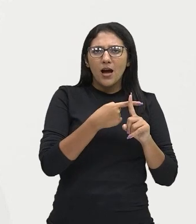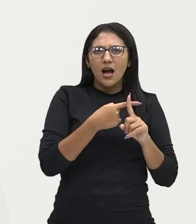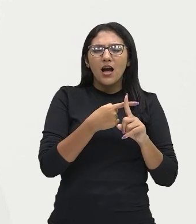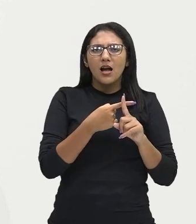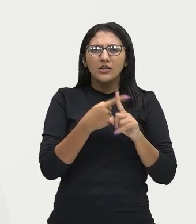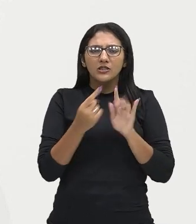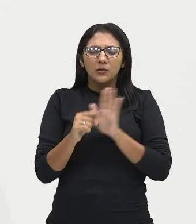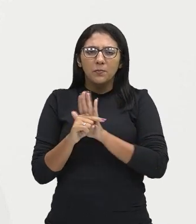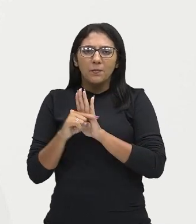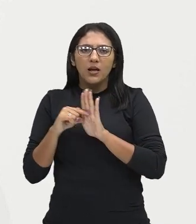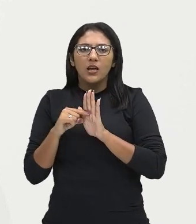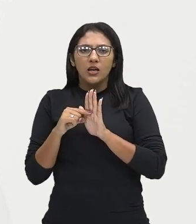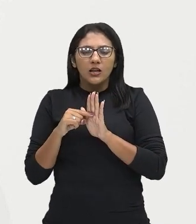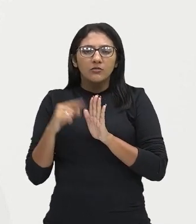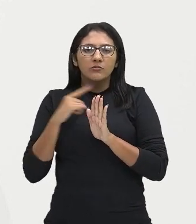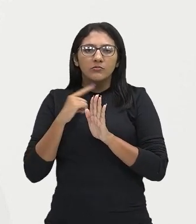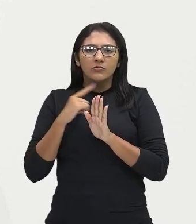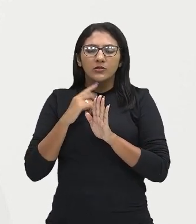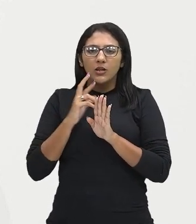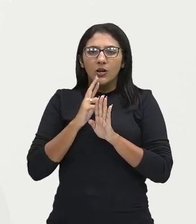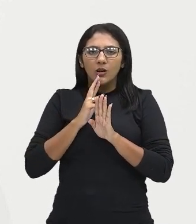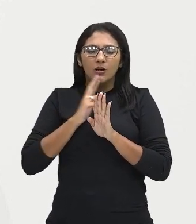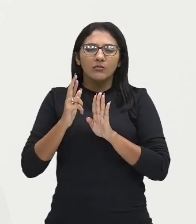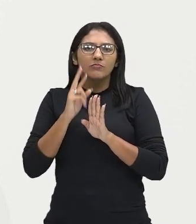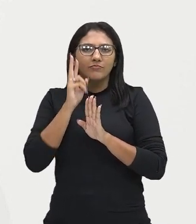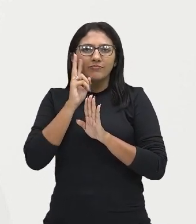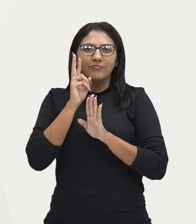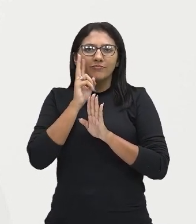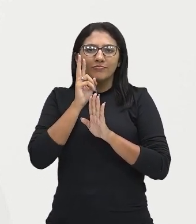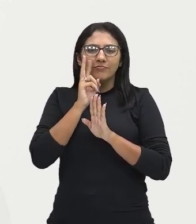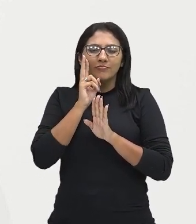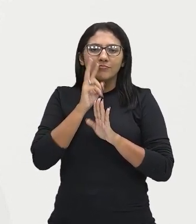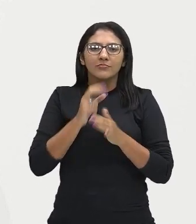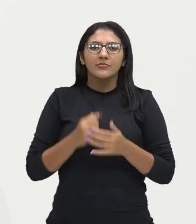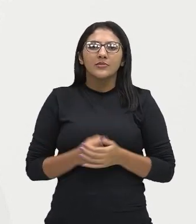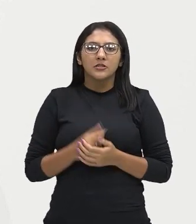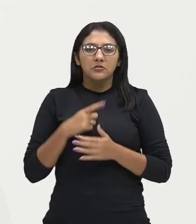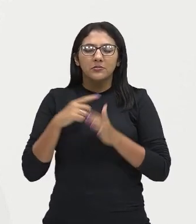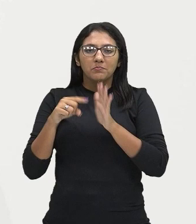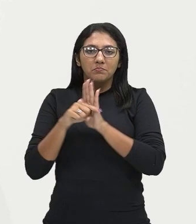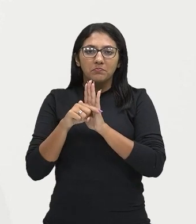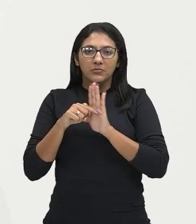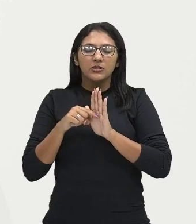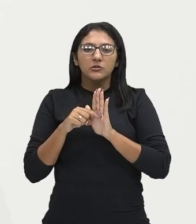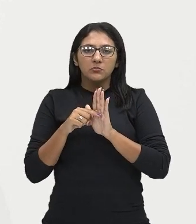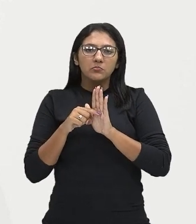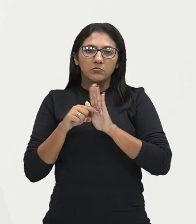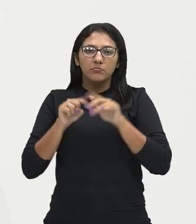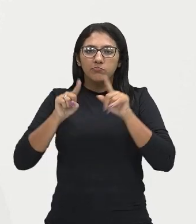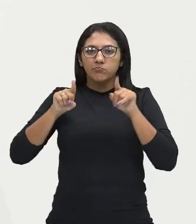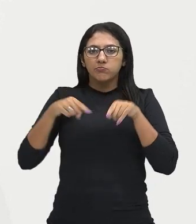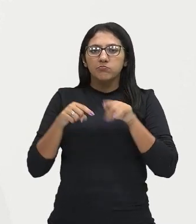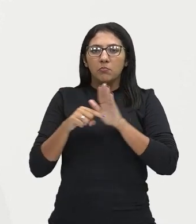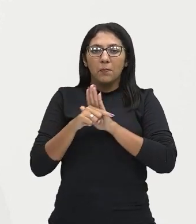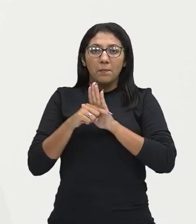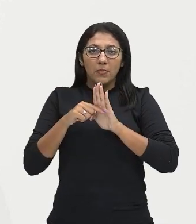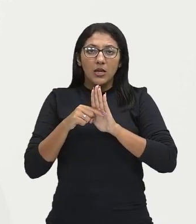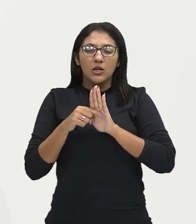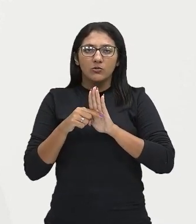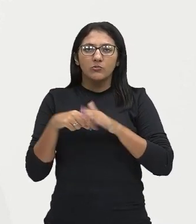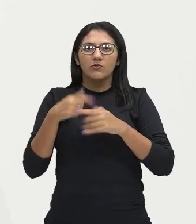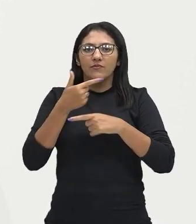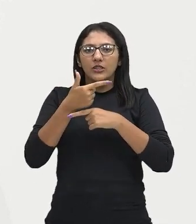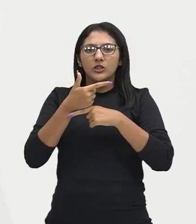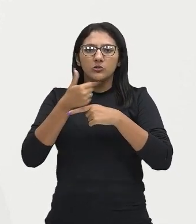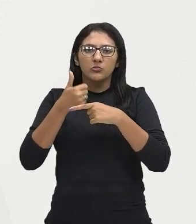frações com sinais diferentes, multiplicação de sinais diferentes, o resultado é negativo. Então vamos colocar aqui o sinal de menos